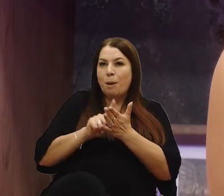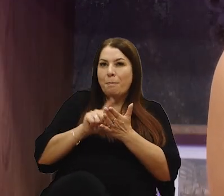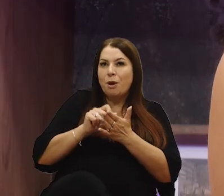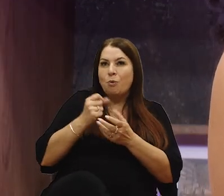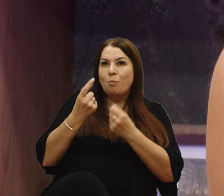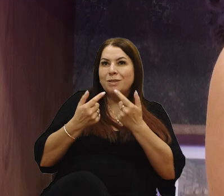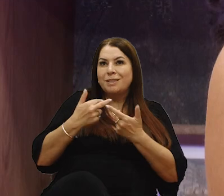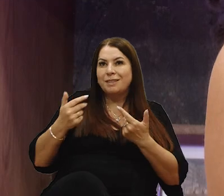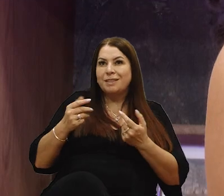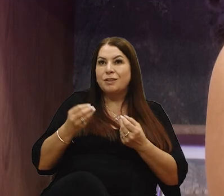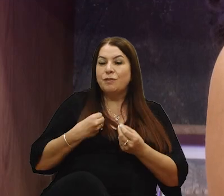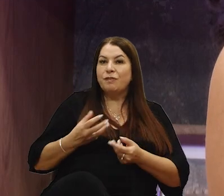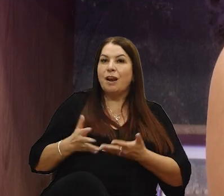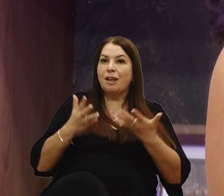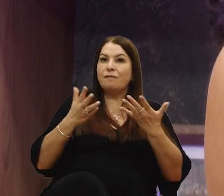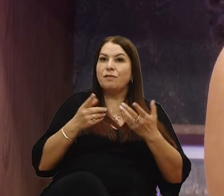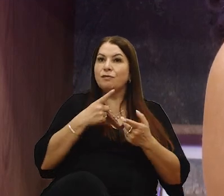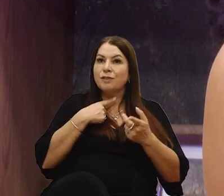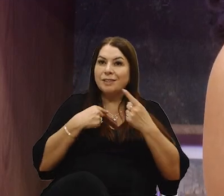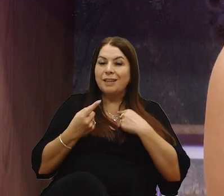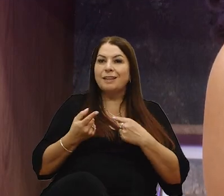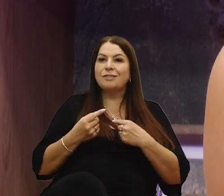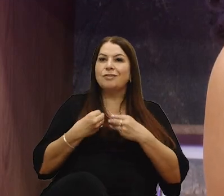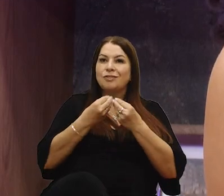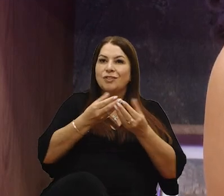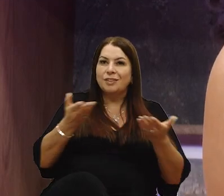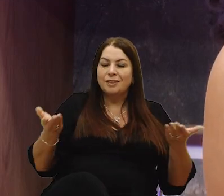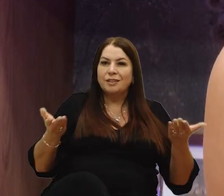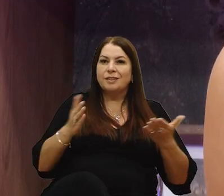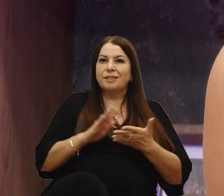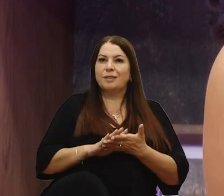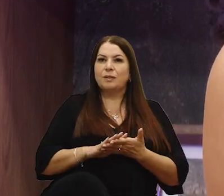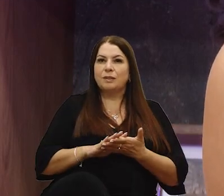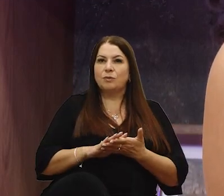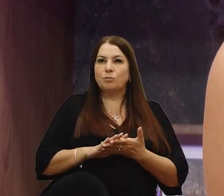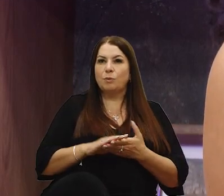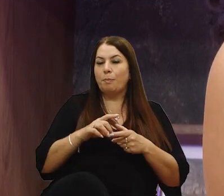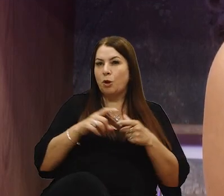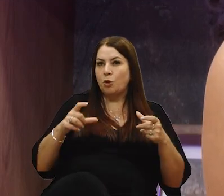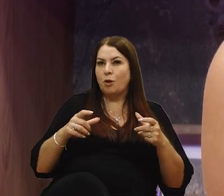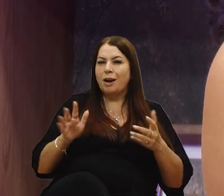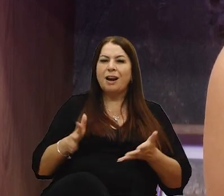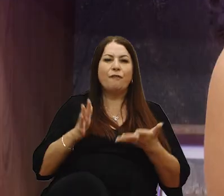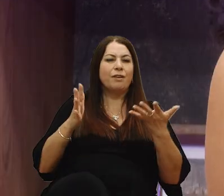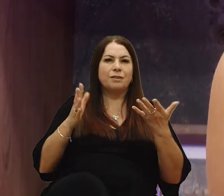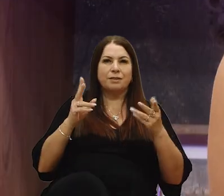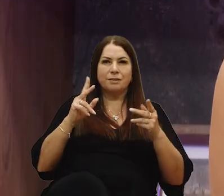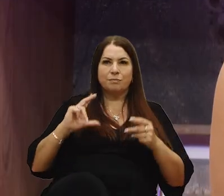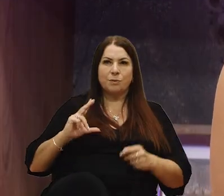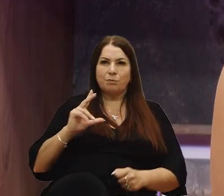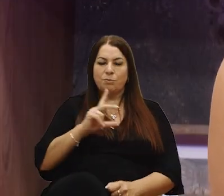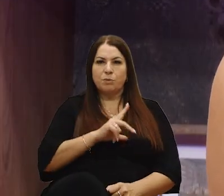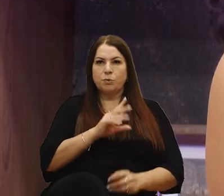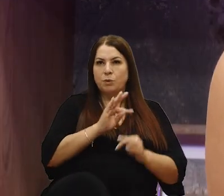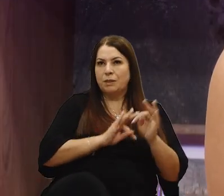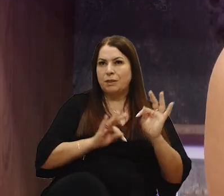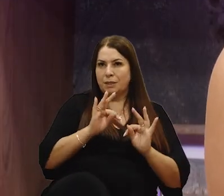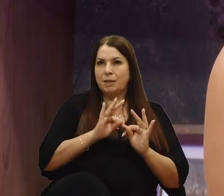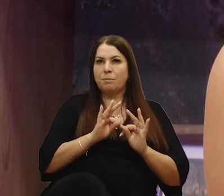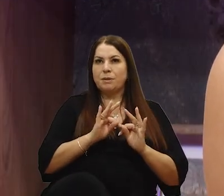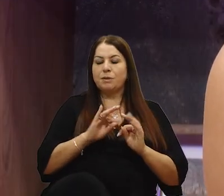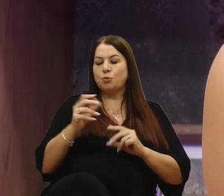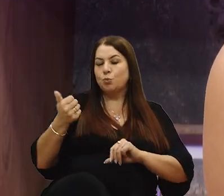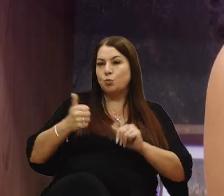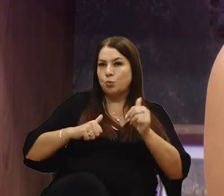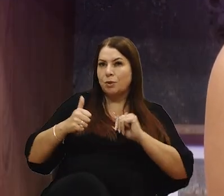no papel algumas ideias, e o Viva Leve, ele surgiu desse desejo, né, da gente entregar uma maior leveza para essas pacientes,